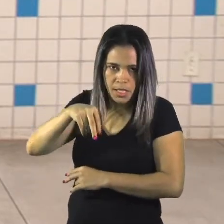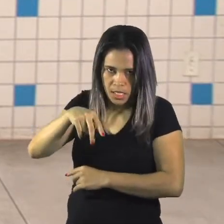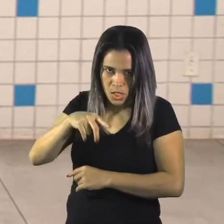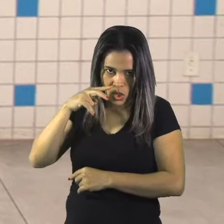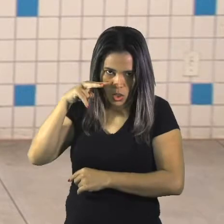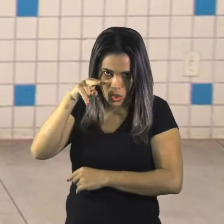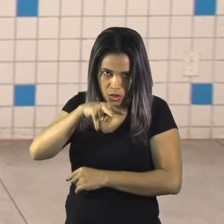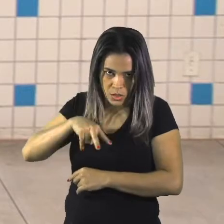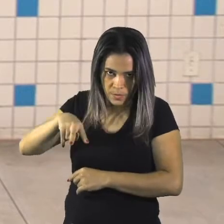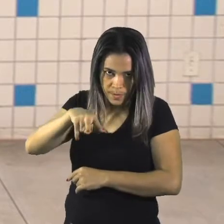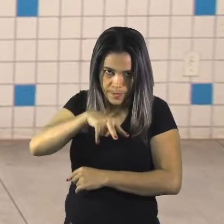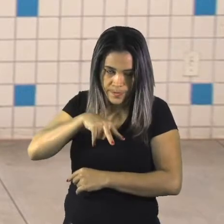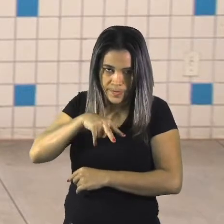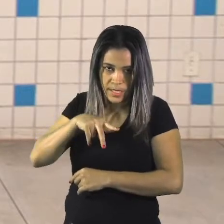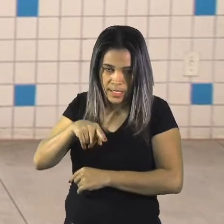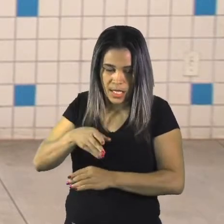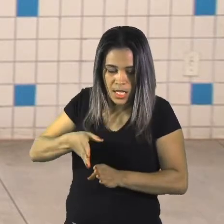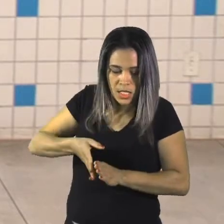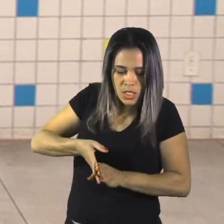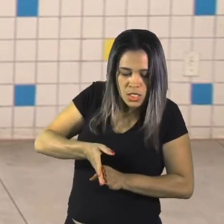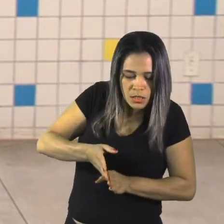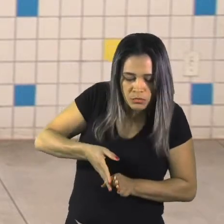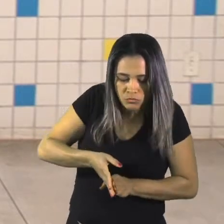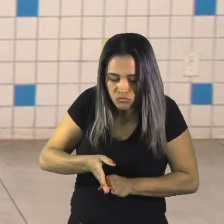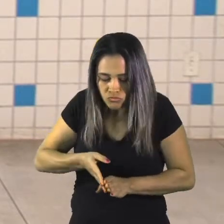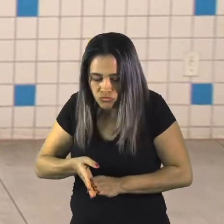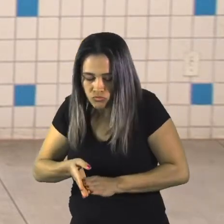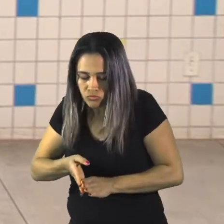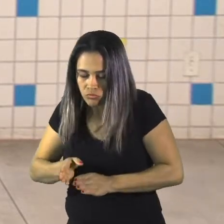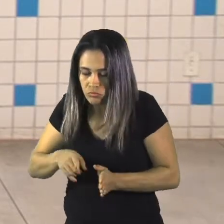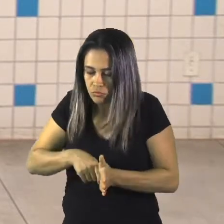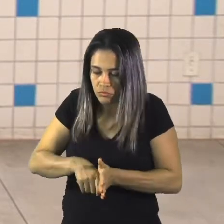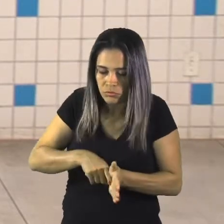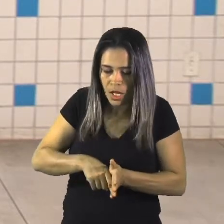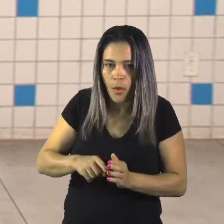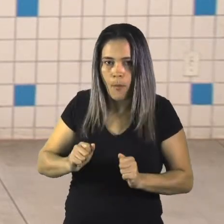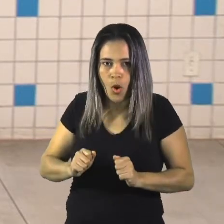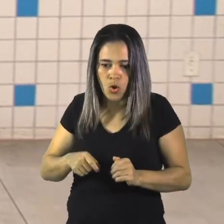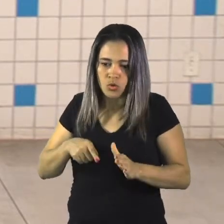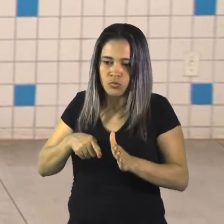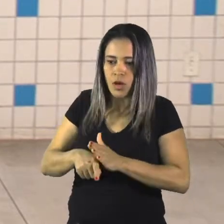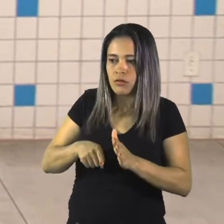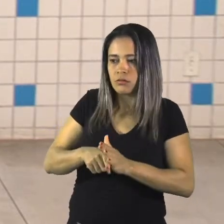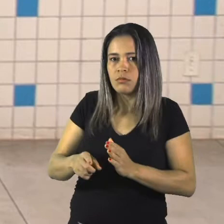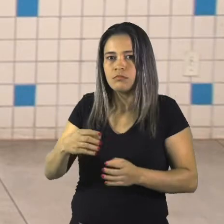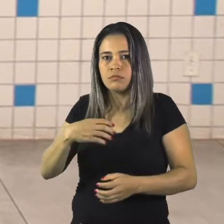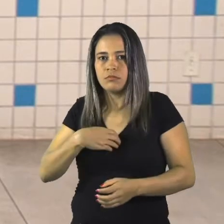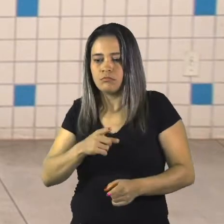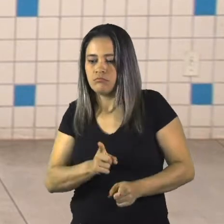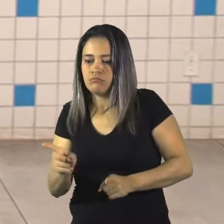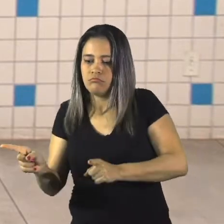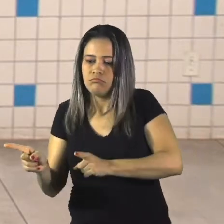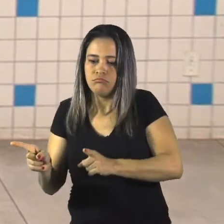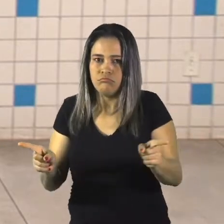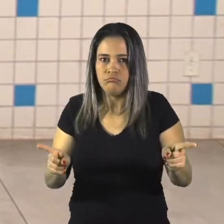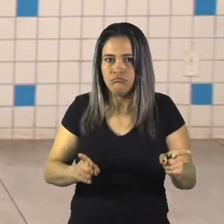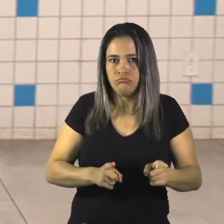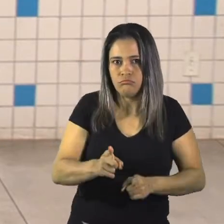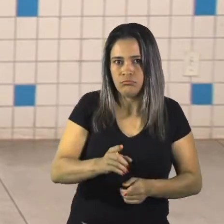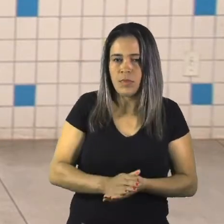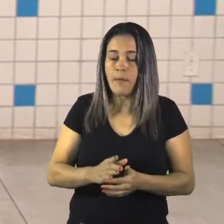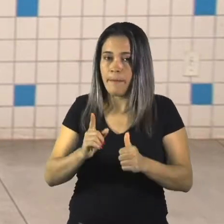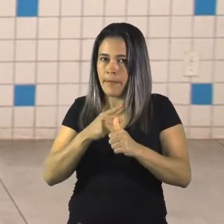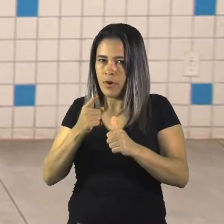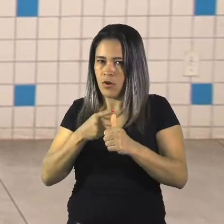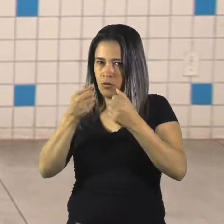E a partir dessa orientação, a gente pode perguntar sobre sentido e sobre direção. Primeira coisa que eu queria falar para